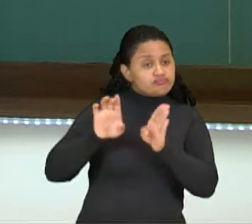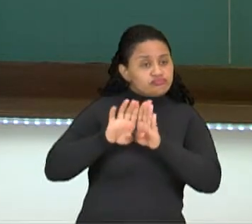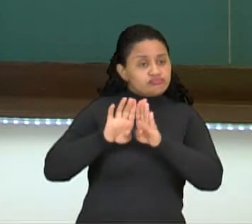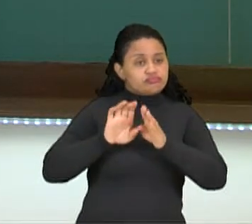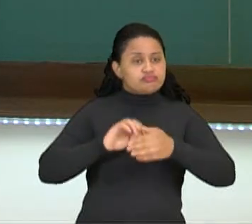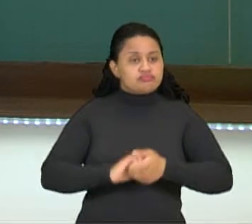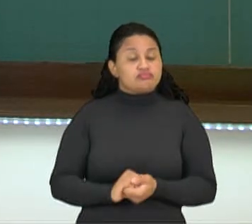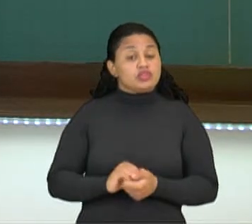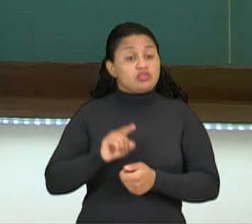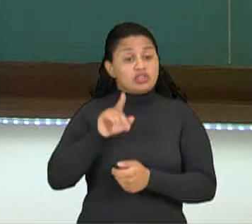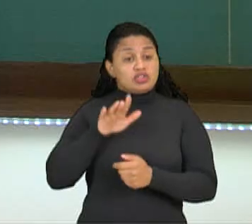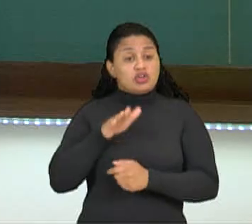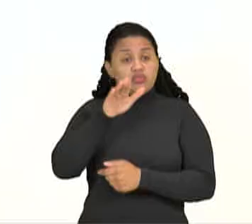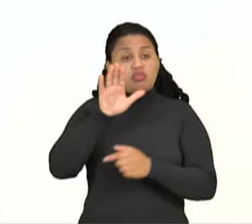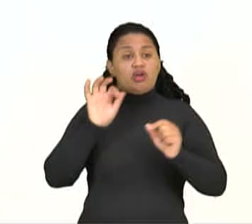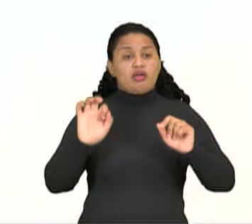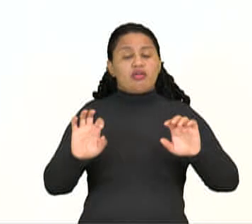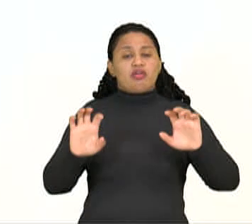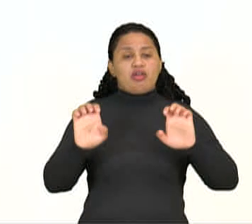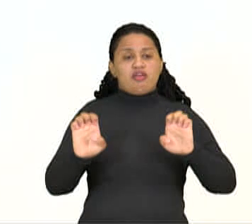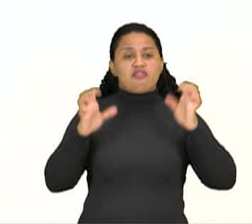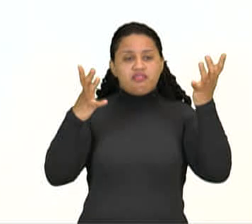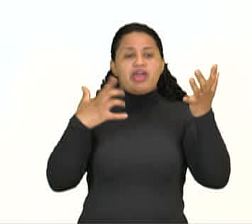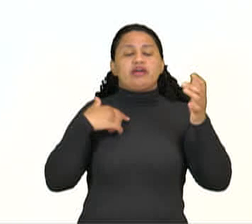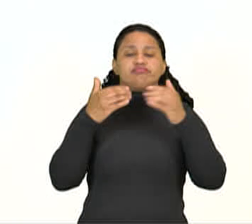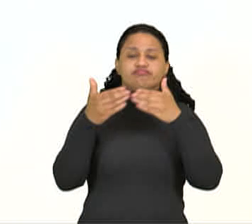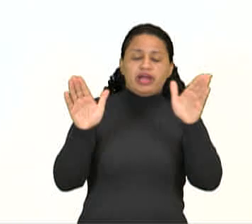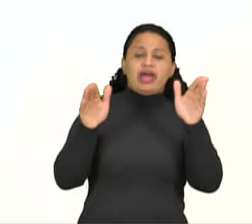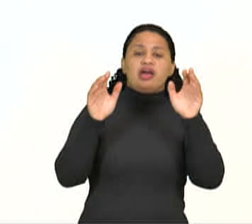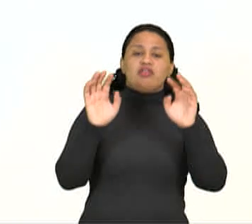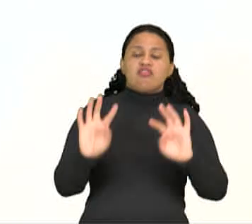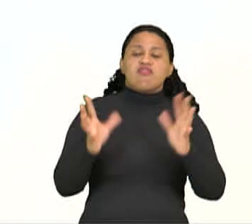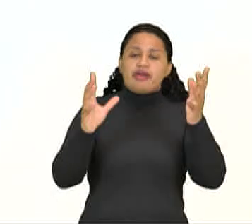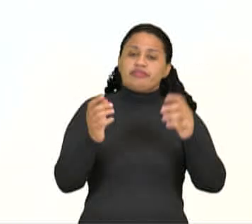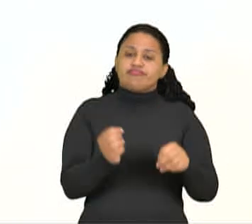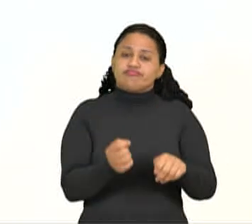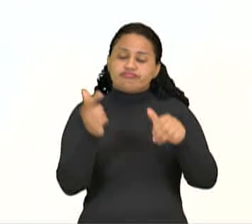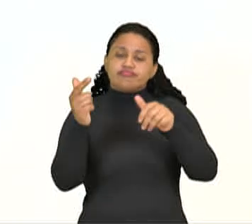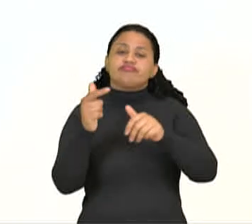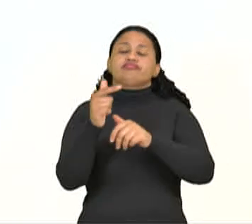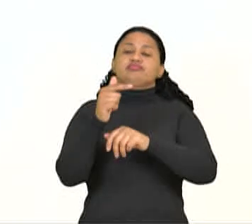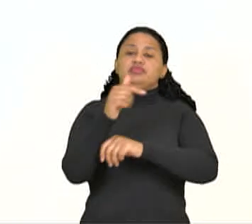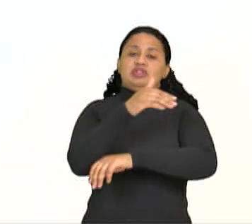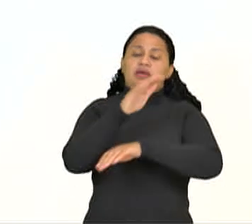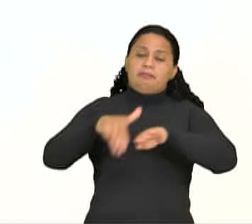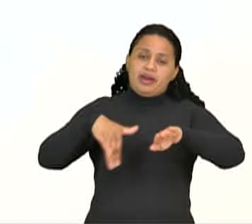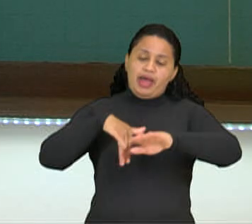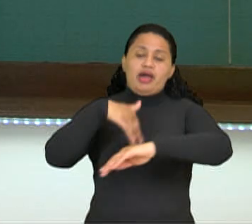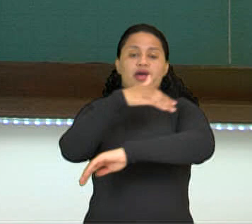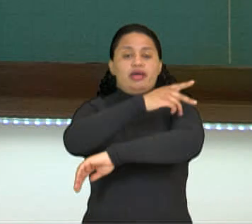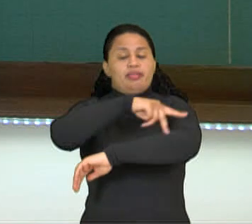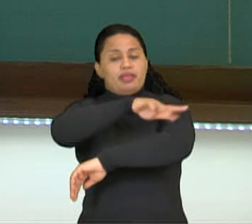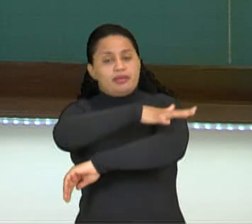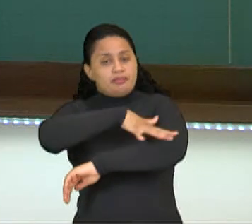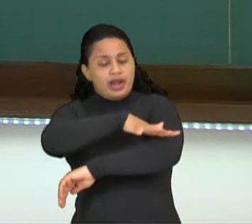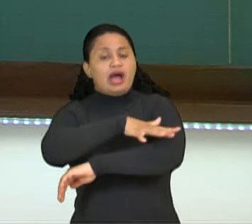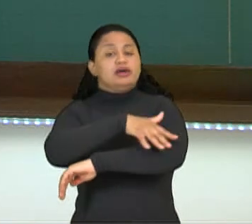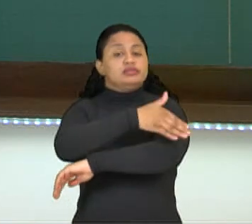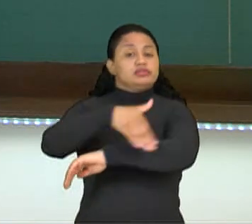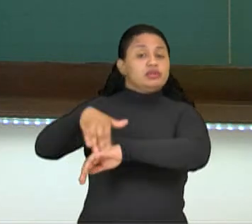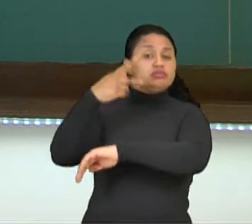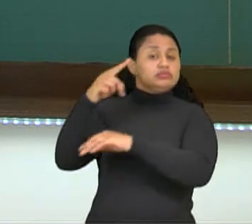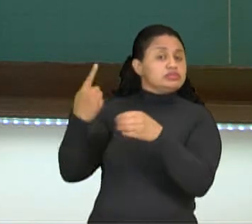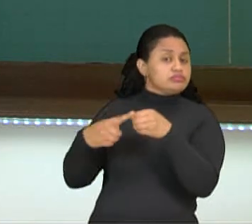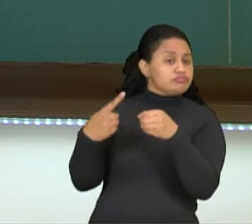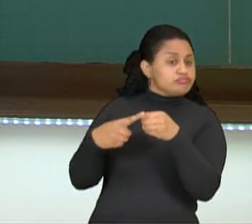Você já participou de eventos abertos, festa de Réveillon em praias, praças ou na rua dessa cidade? Sim ou não? Que tipo de